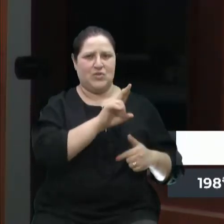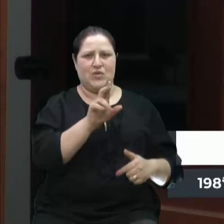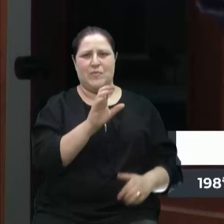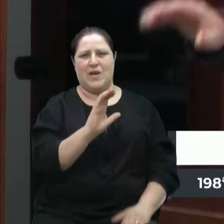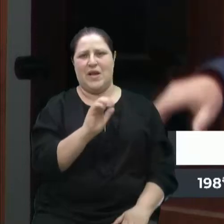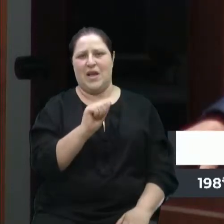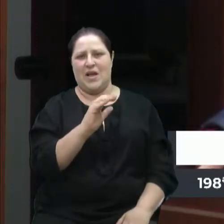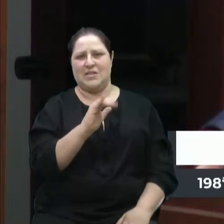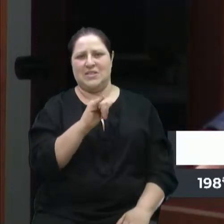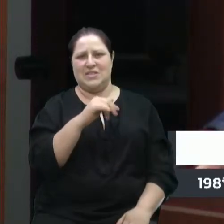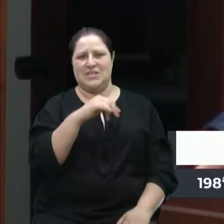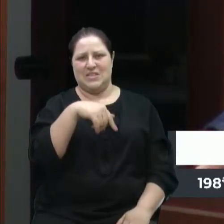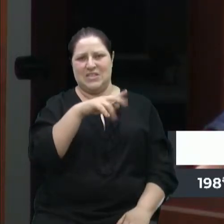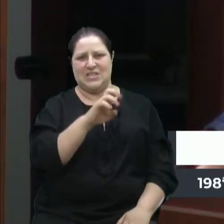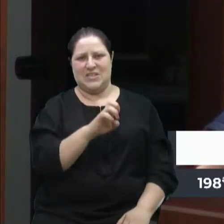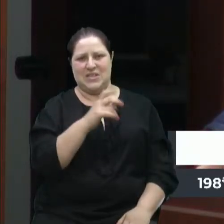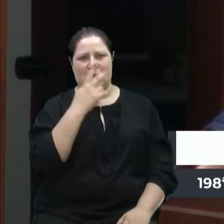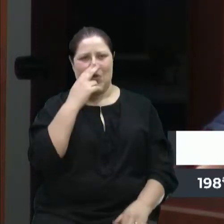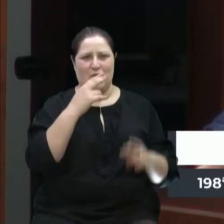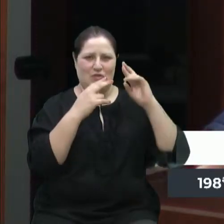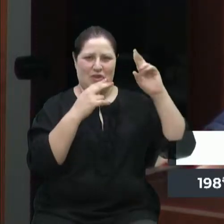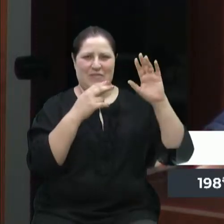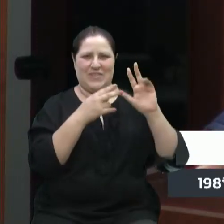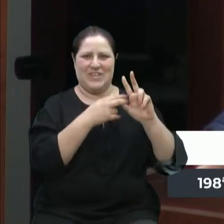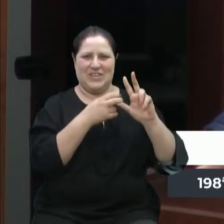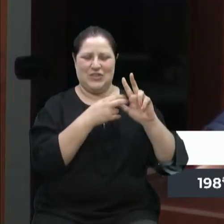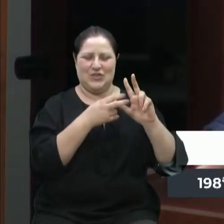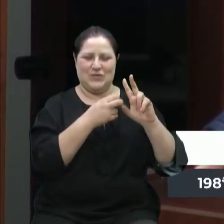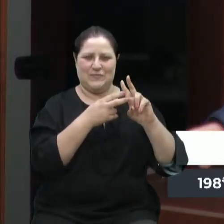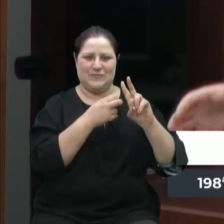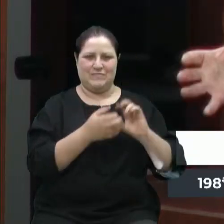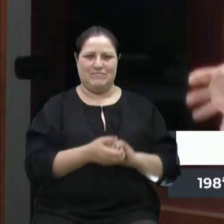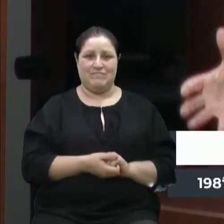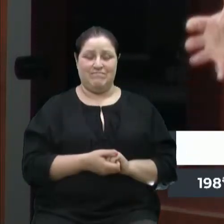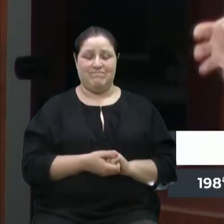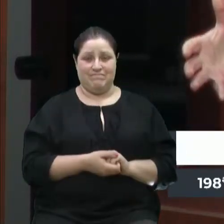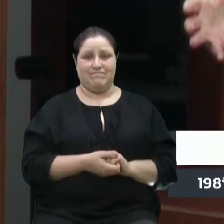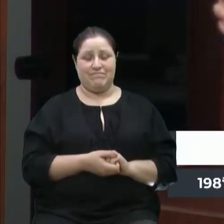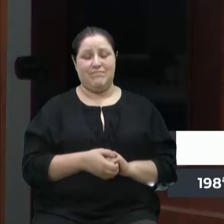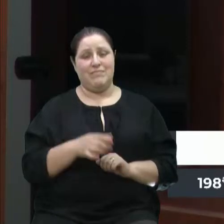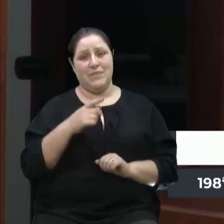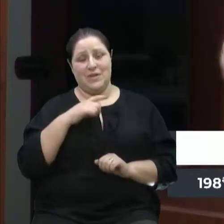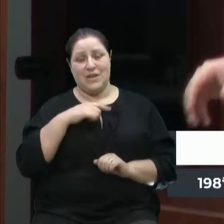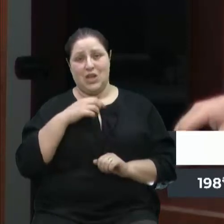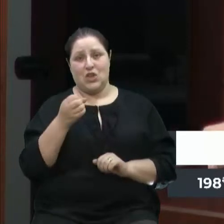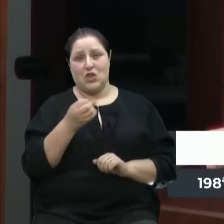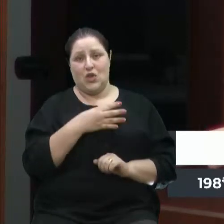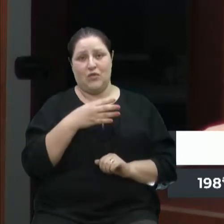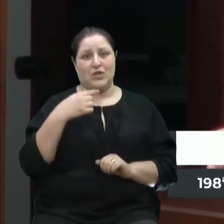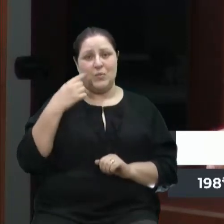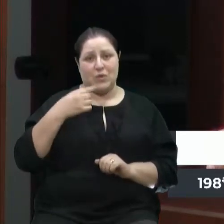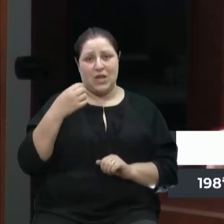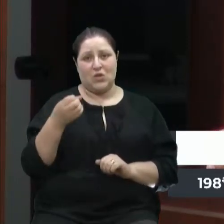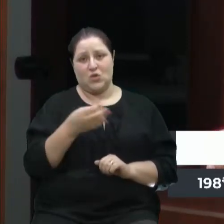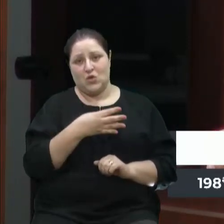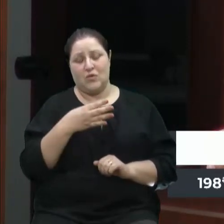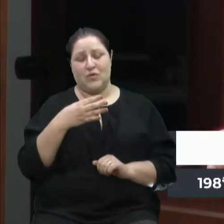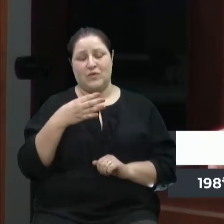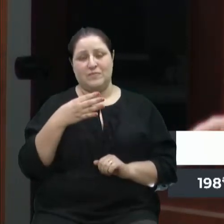aí a renovação vai ser praticamente zero, porque são dois recursos que estão entrando para o mesmo